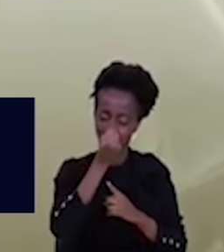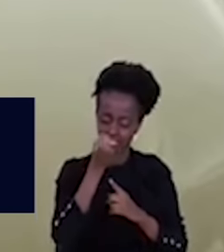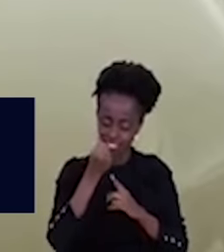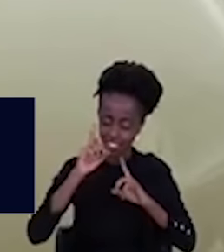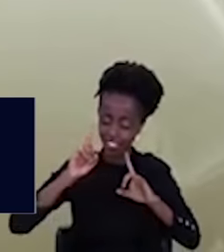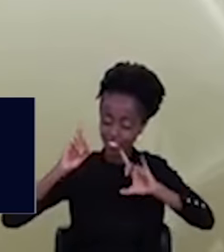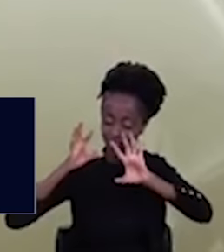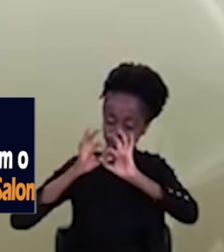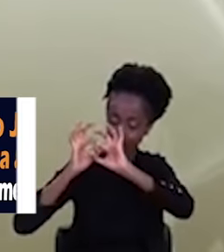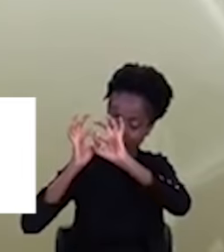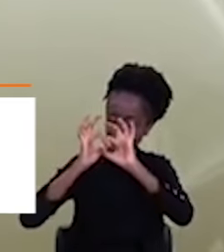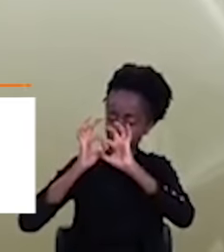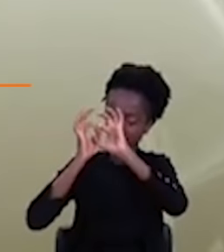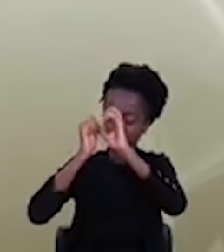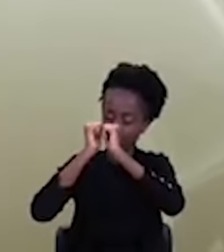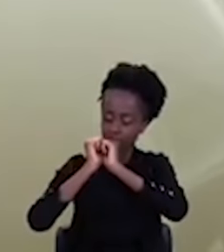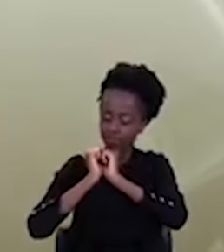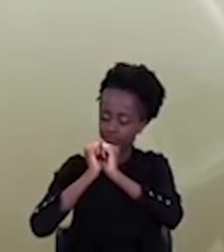Vencer,